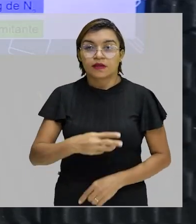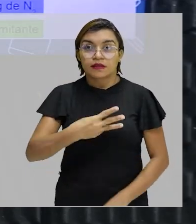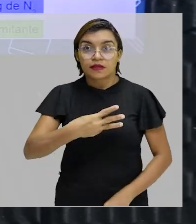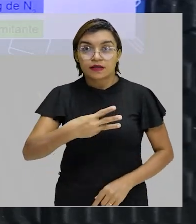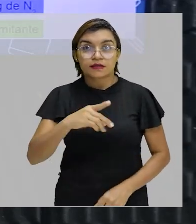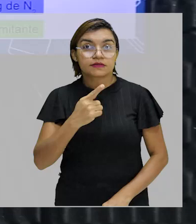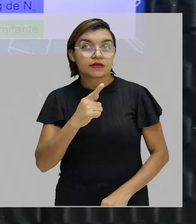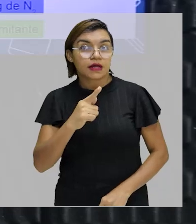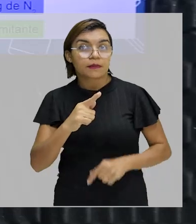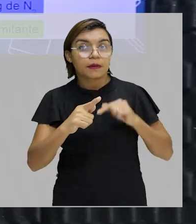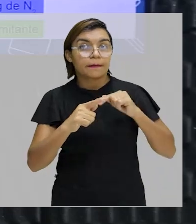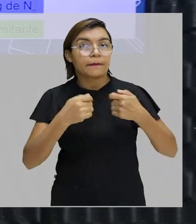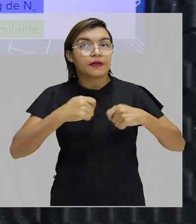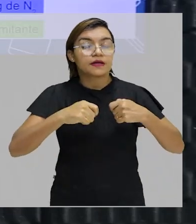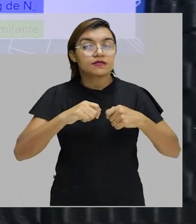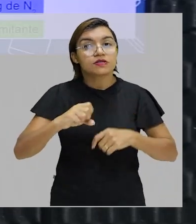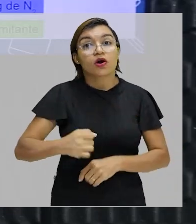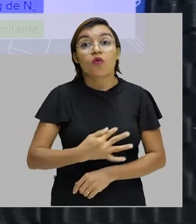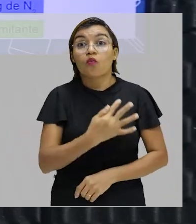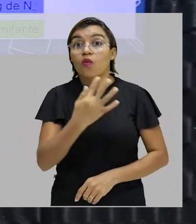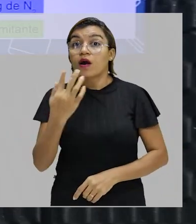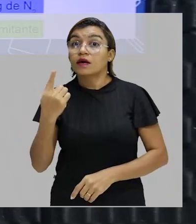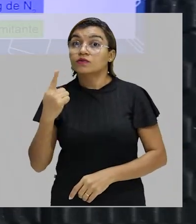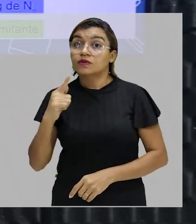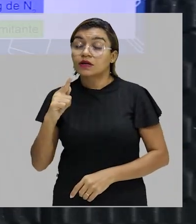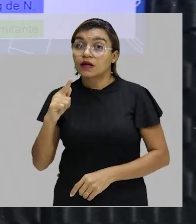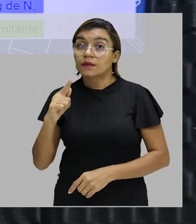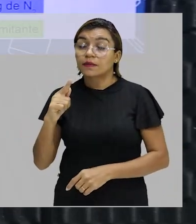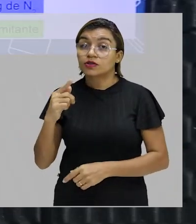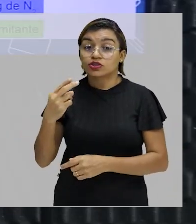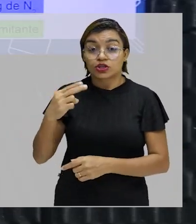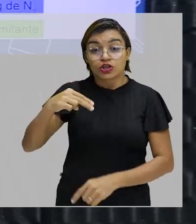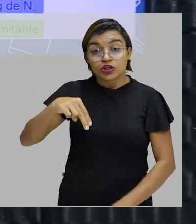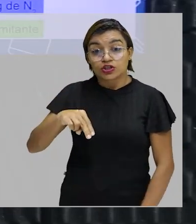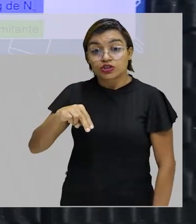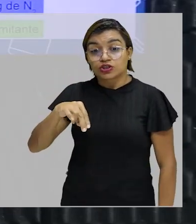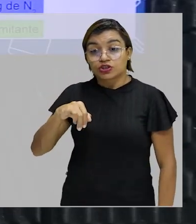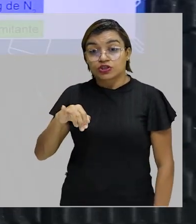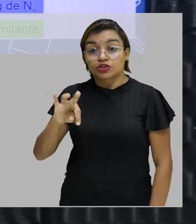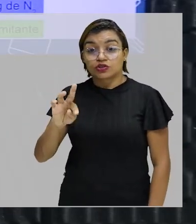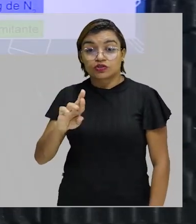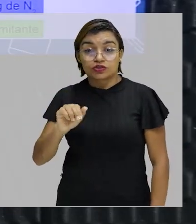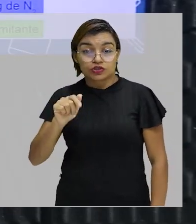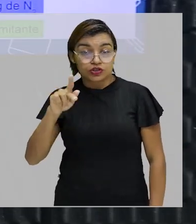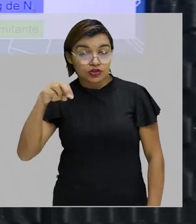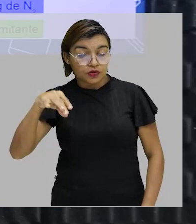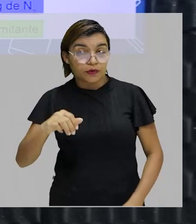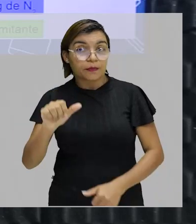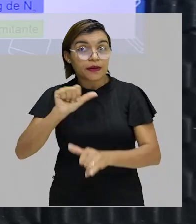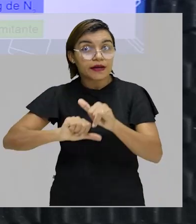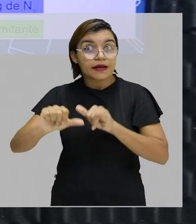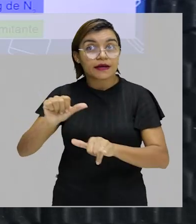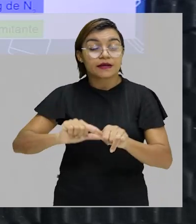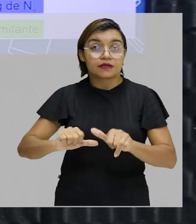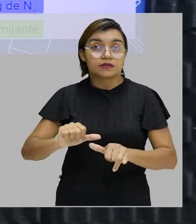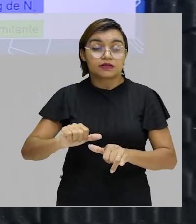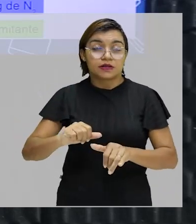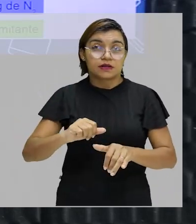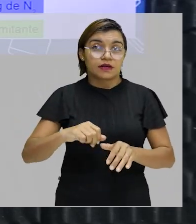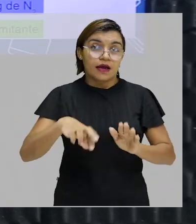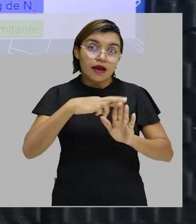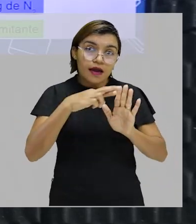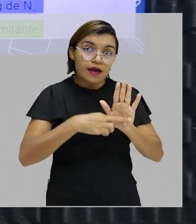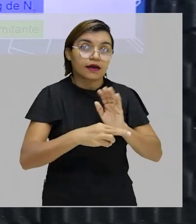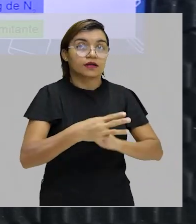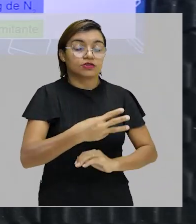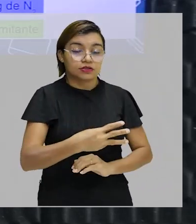precisar de quantos gramas de nitrogênio para reagir, certo? Regra de 3, nós